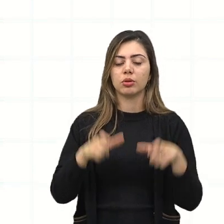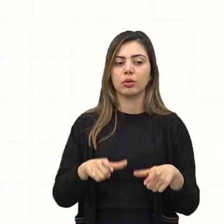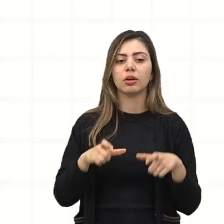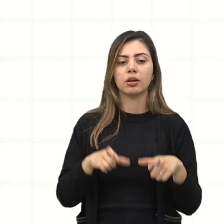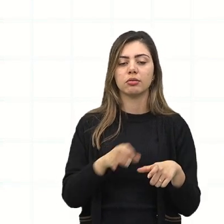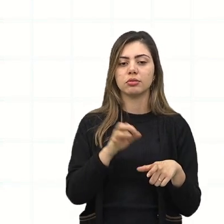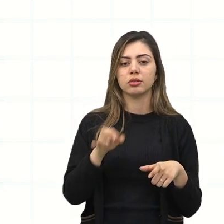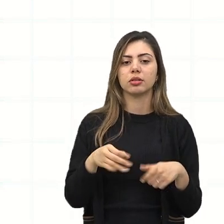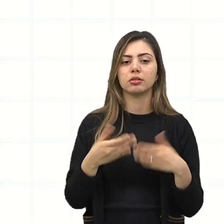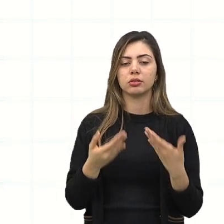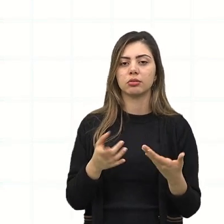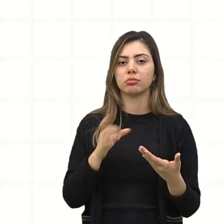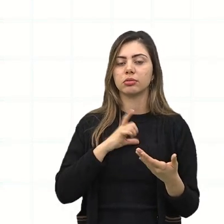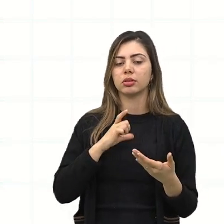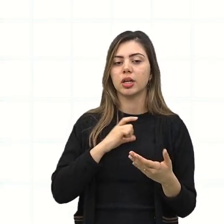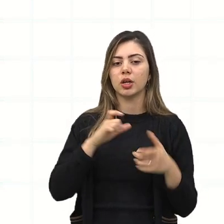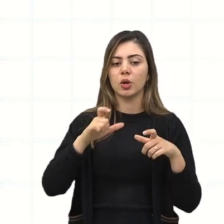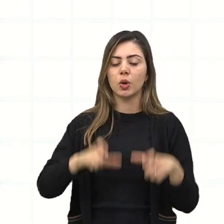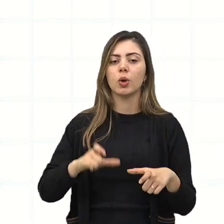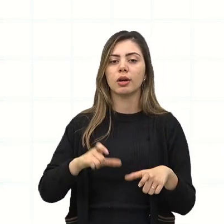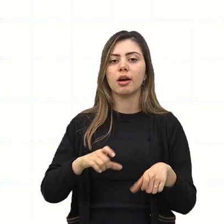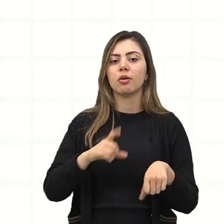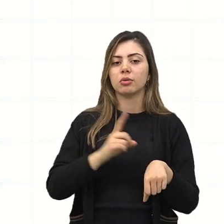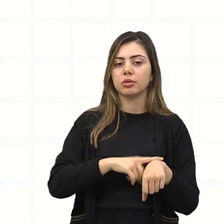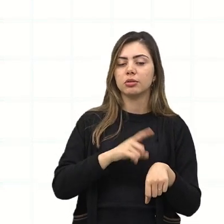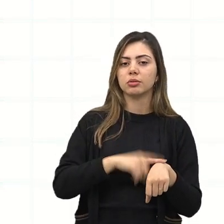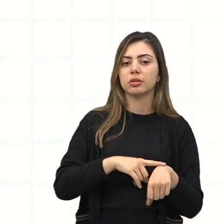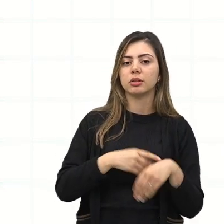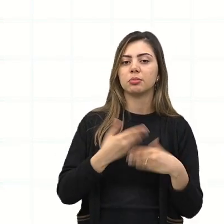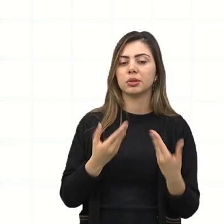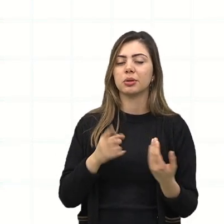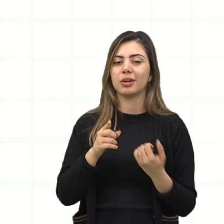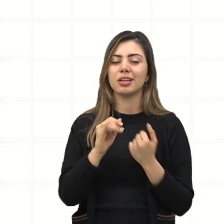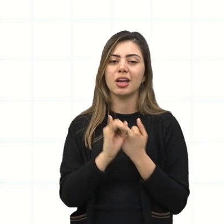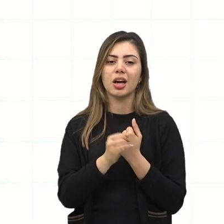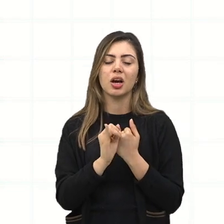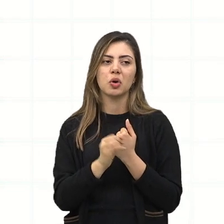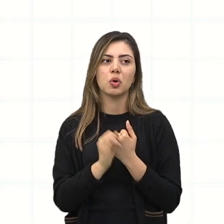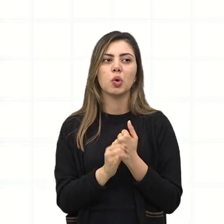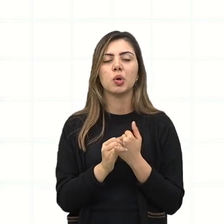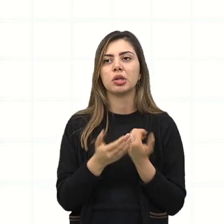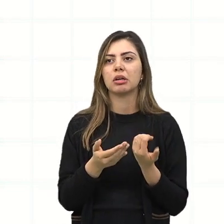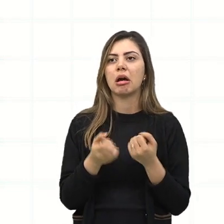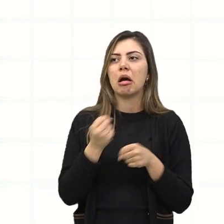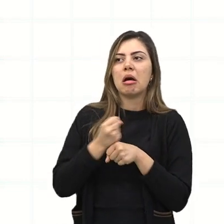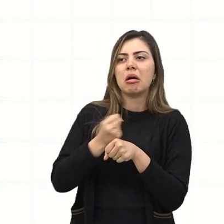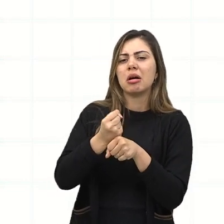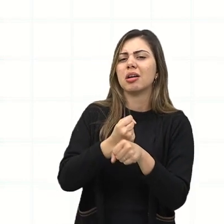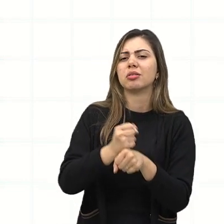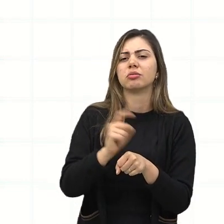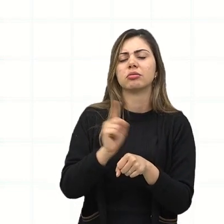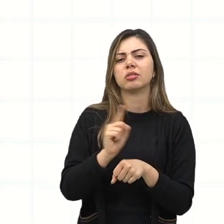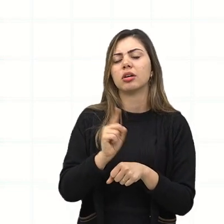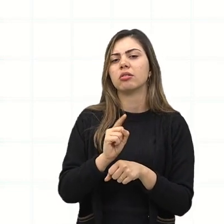espaço limitado e um tempo limitado. A crônica dificilmente se passará por anos. Ela quer trazer aquele elemento do